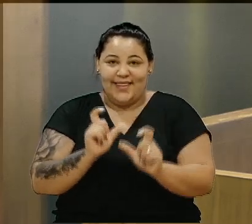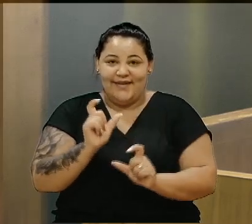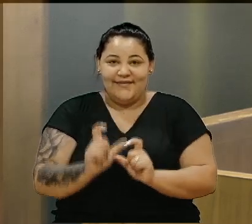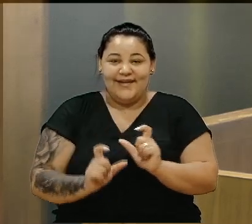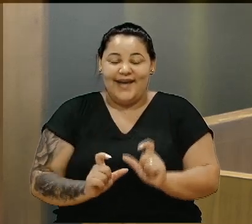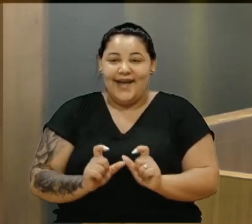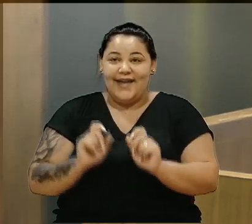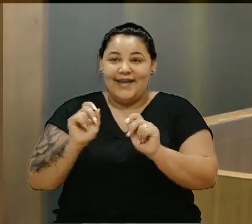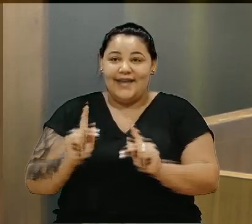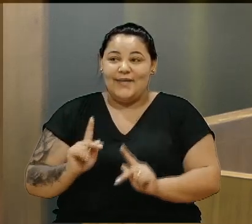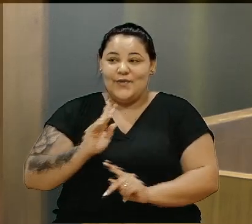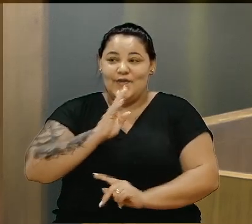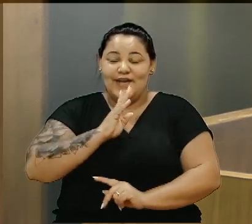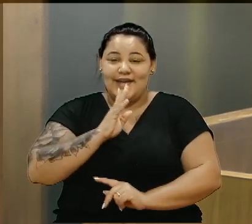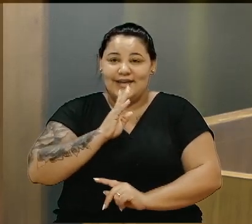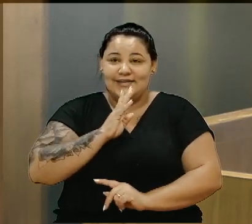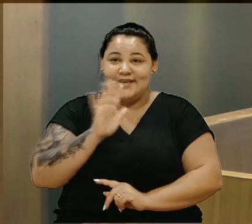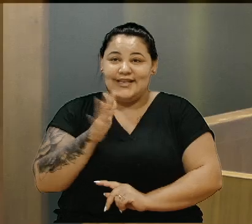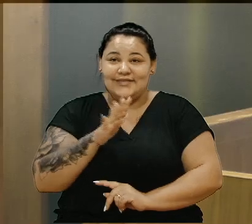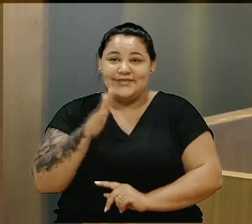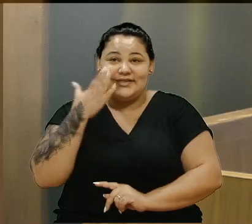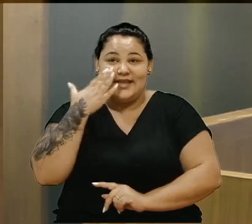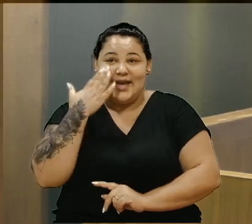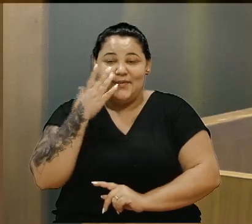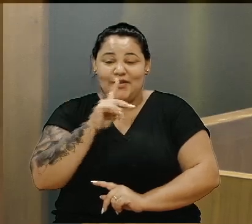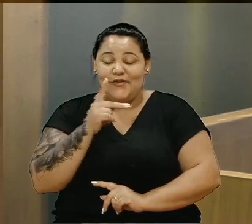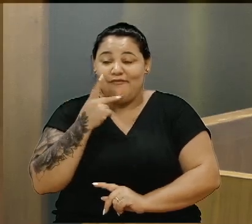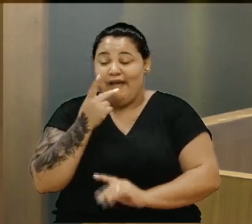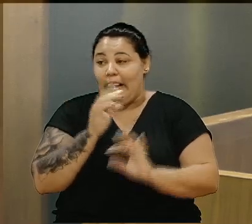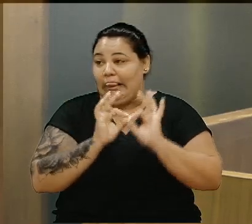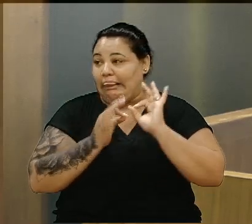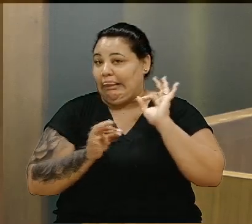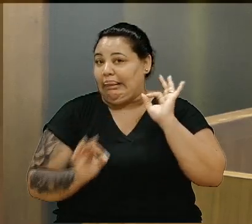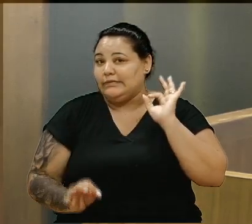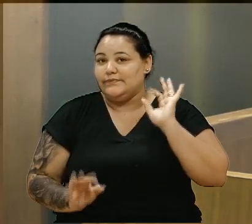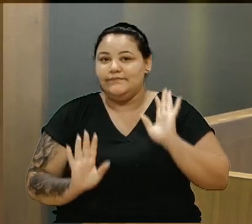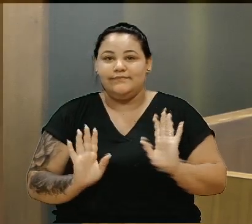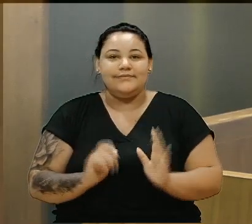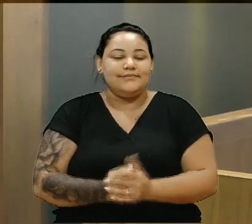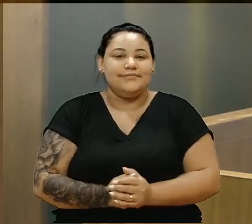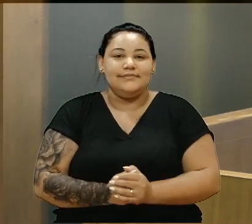conhecem sabem que às vezes não tenho papas na língua, né? Mas